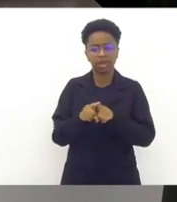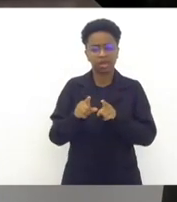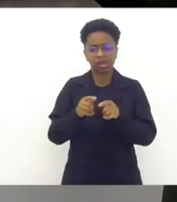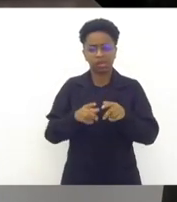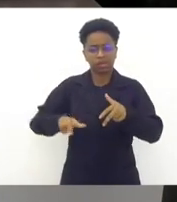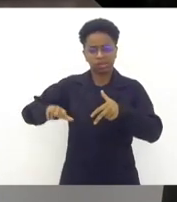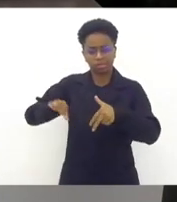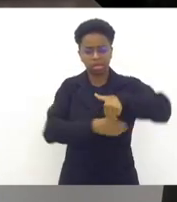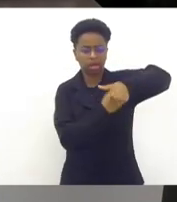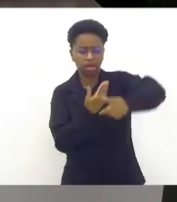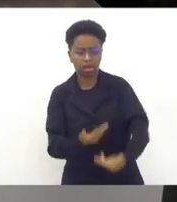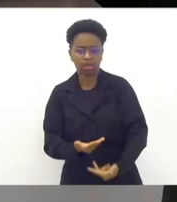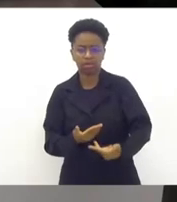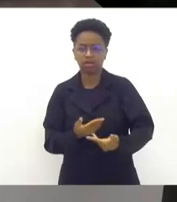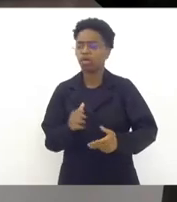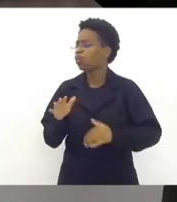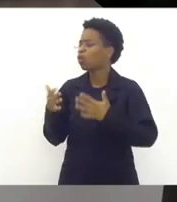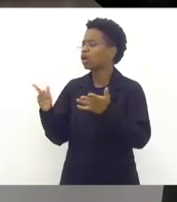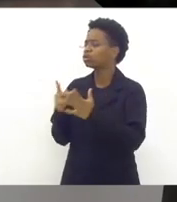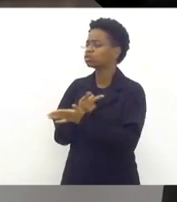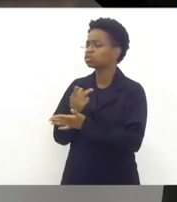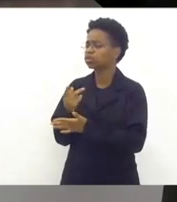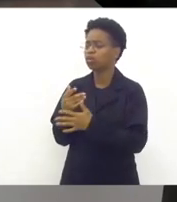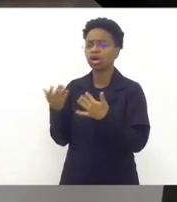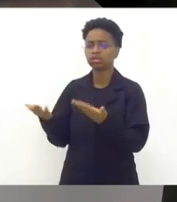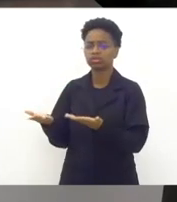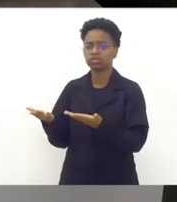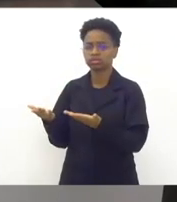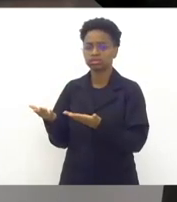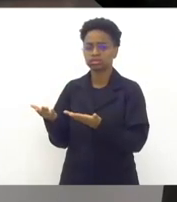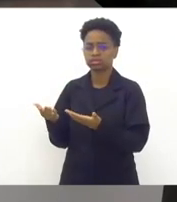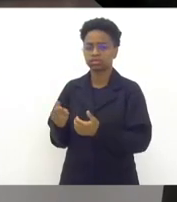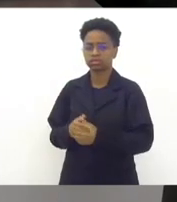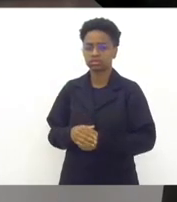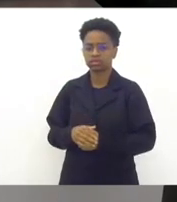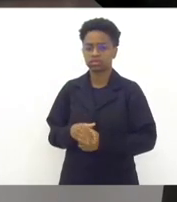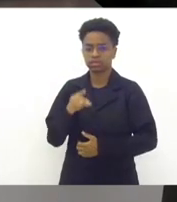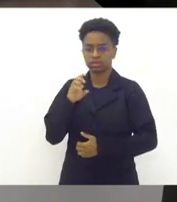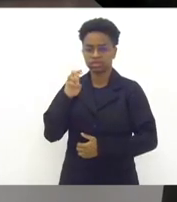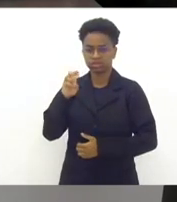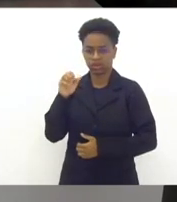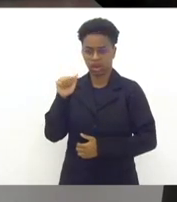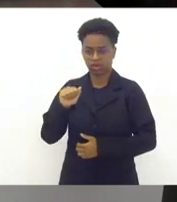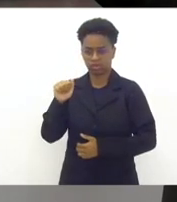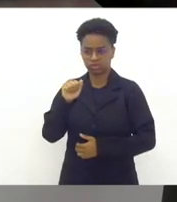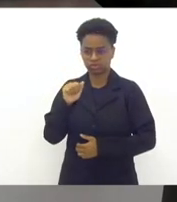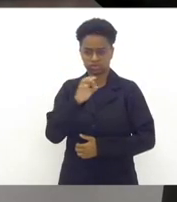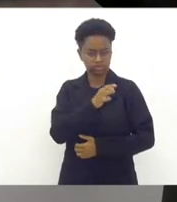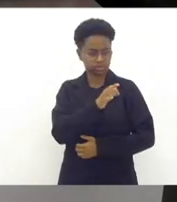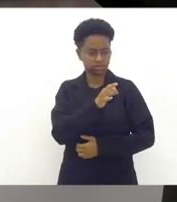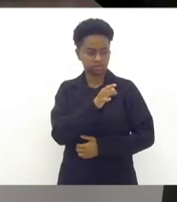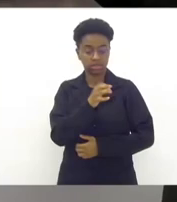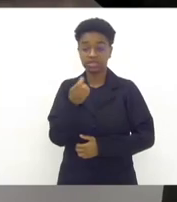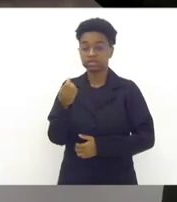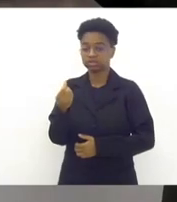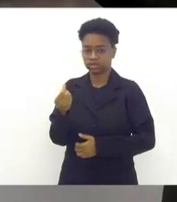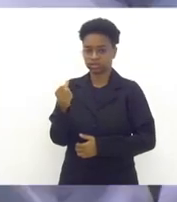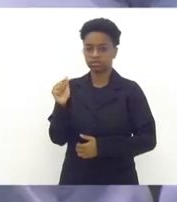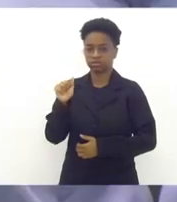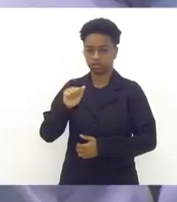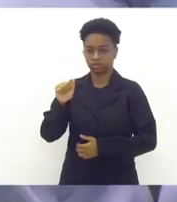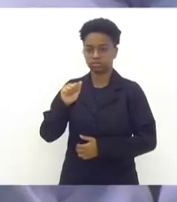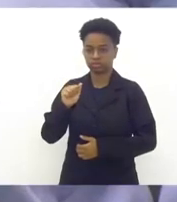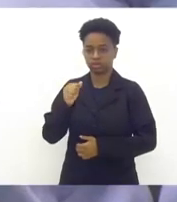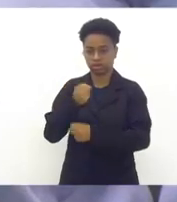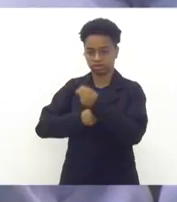chão, algemando. Quando foi, Danilo, só fala quando foi que aconteceu, Fábio. Foi 5 de agosto, Bia? 6 de agosto.